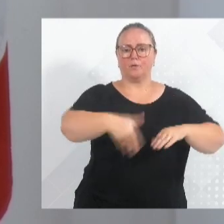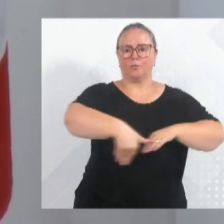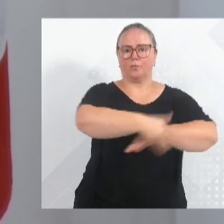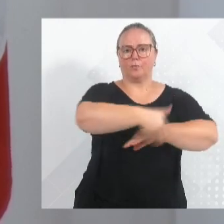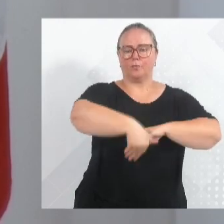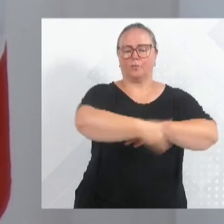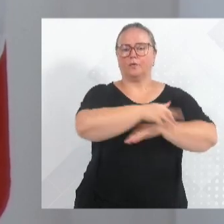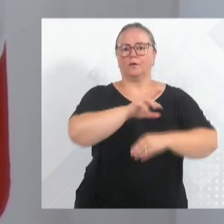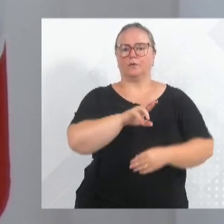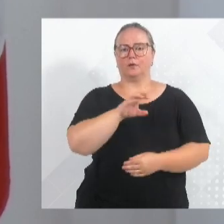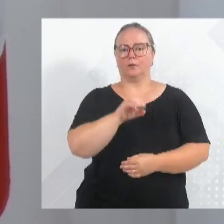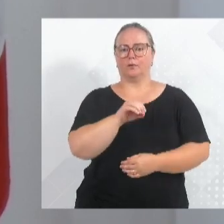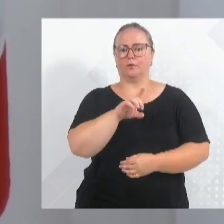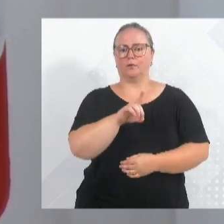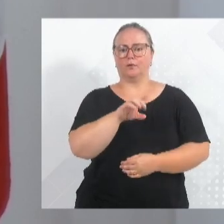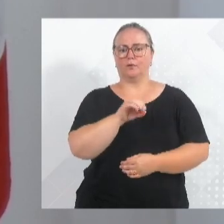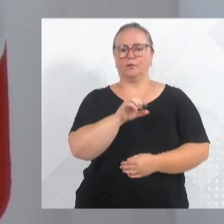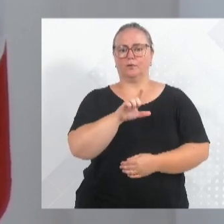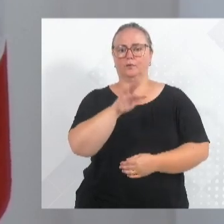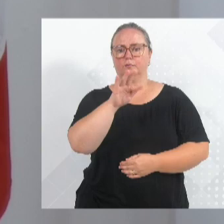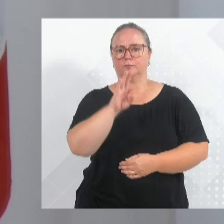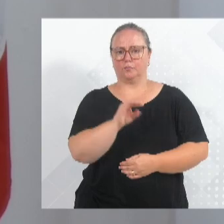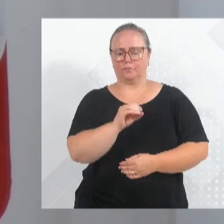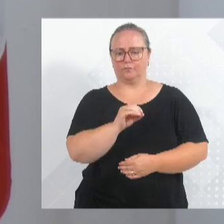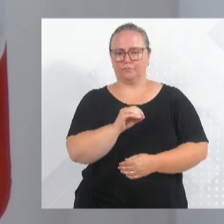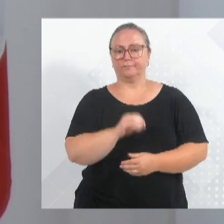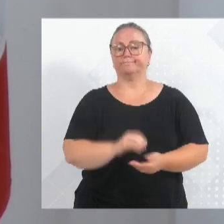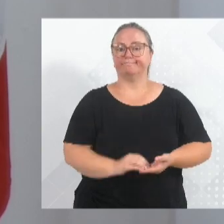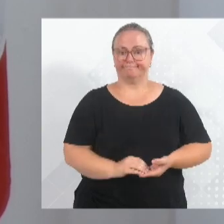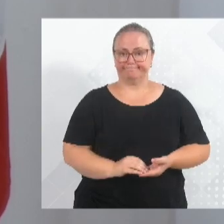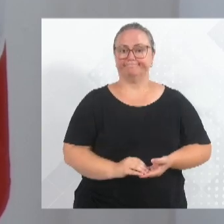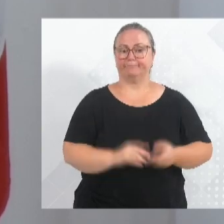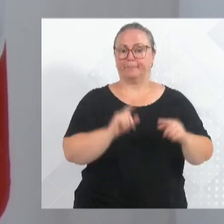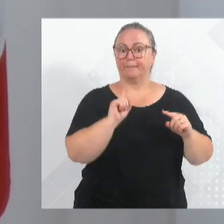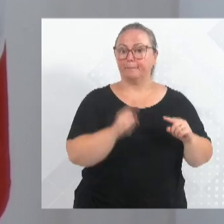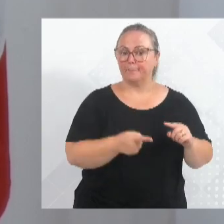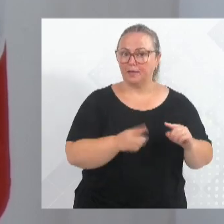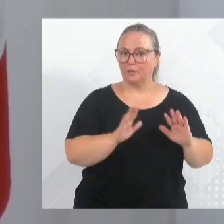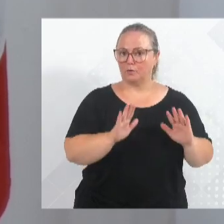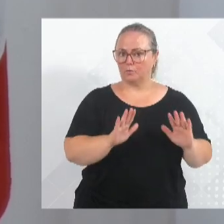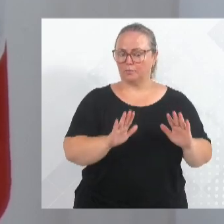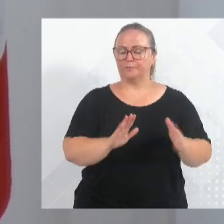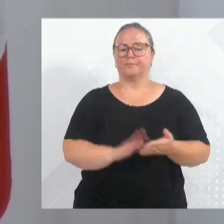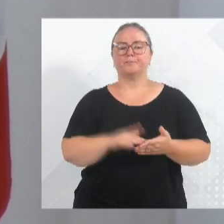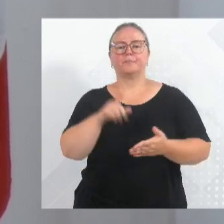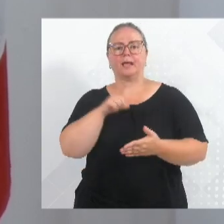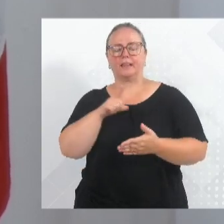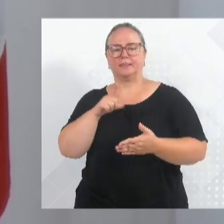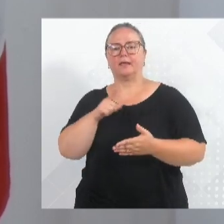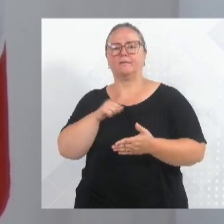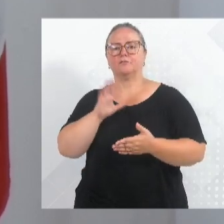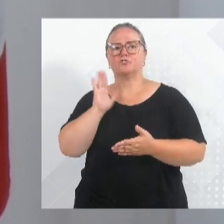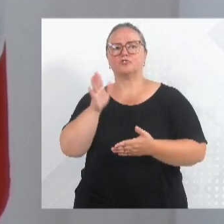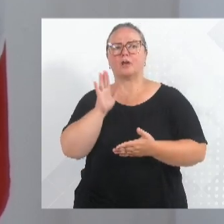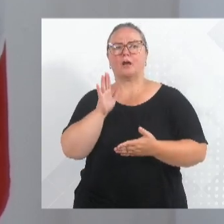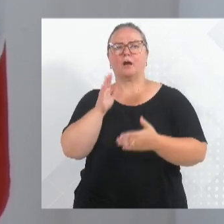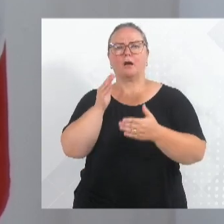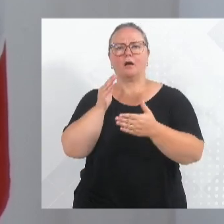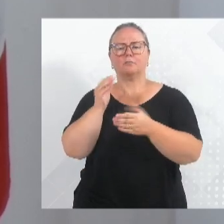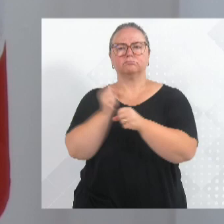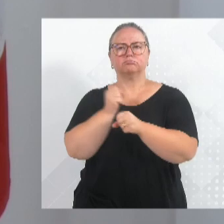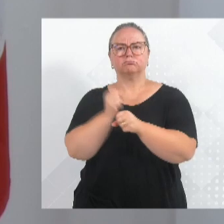Rodolfo Walter. Eu estou falando 1.000 apartamentos. Recentemente foram implantados 350. Por